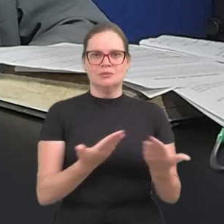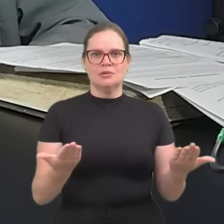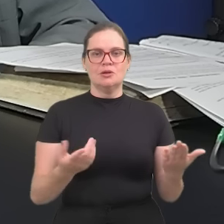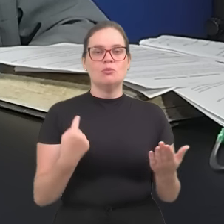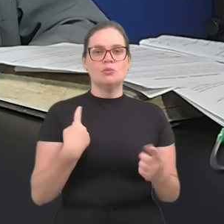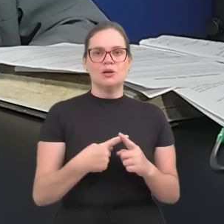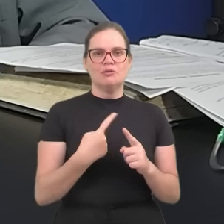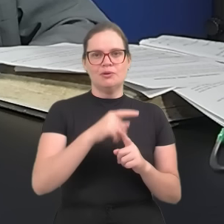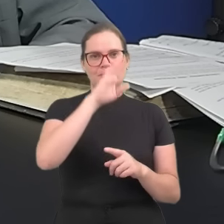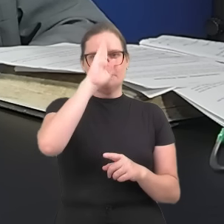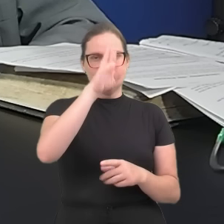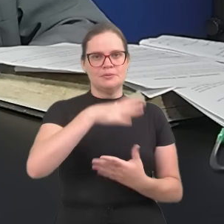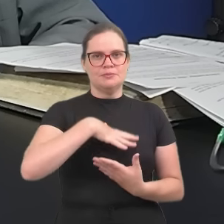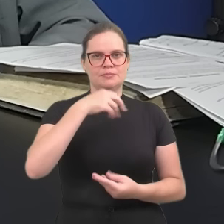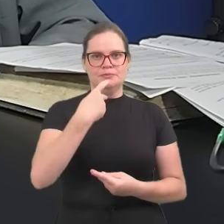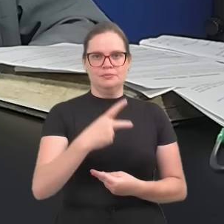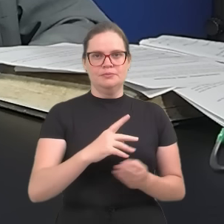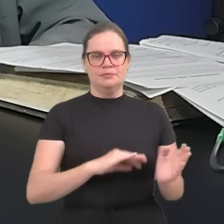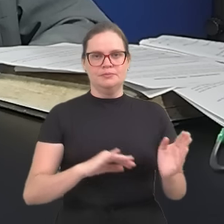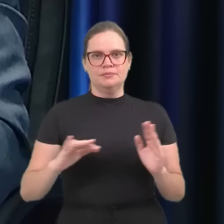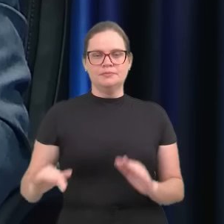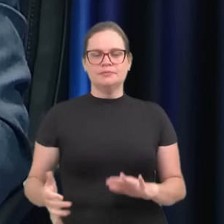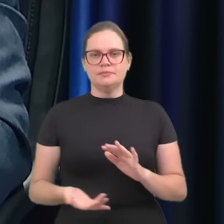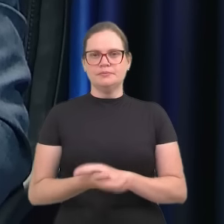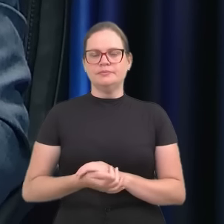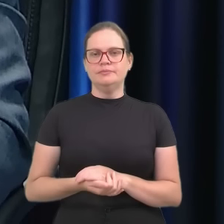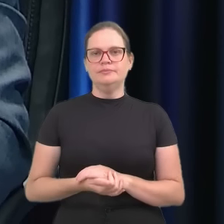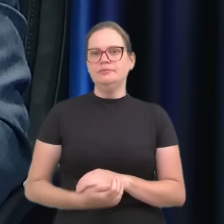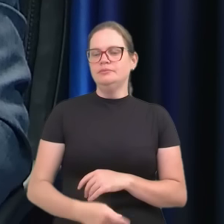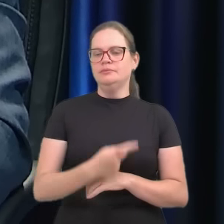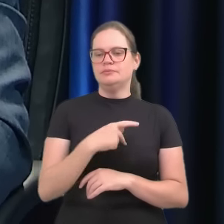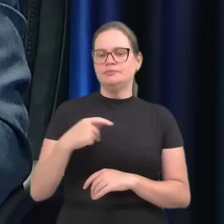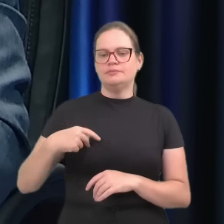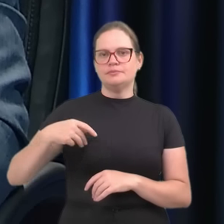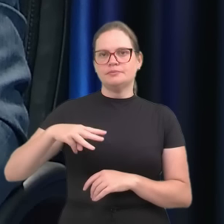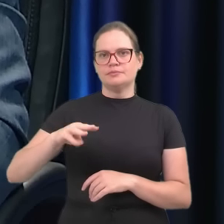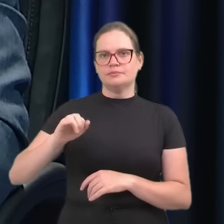cura espiritual. Pastor Miguel, parece que